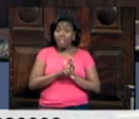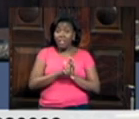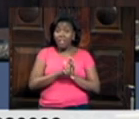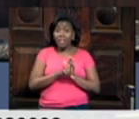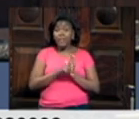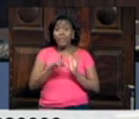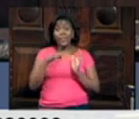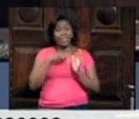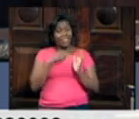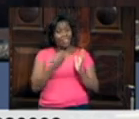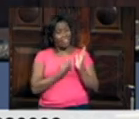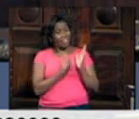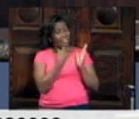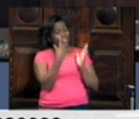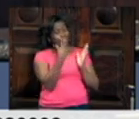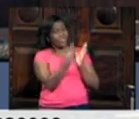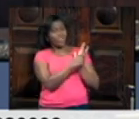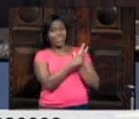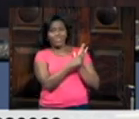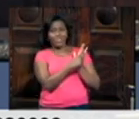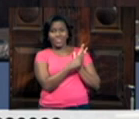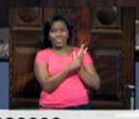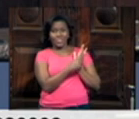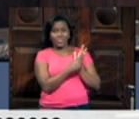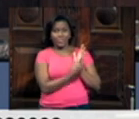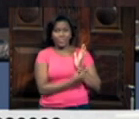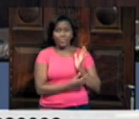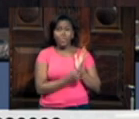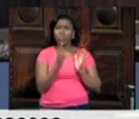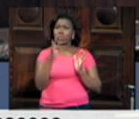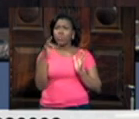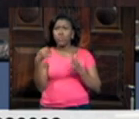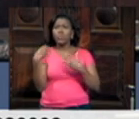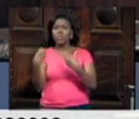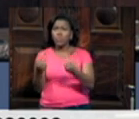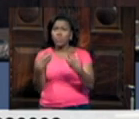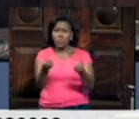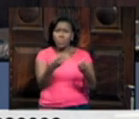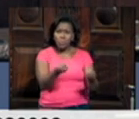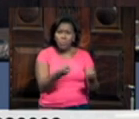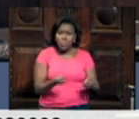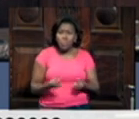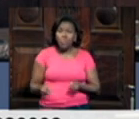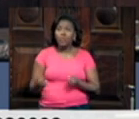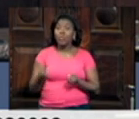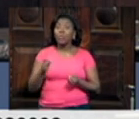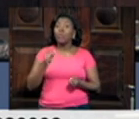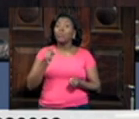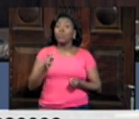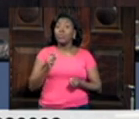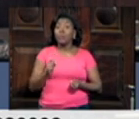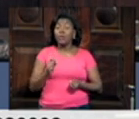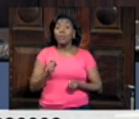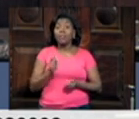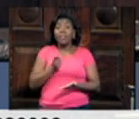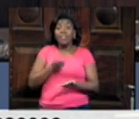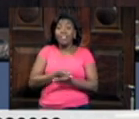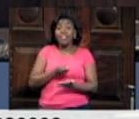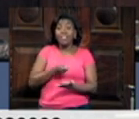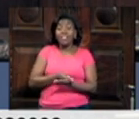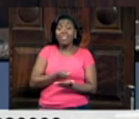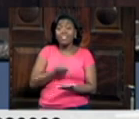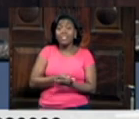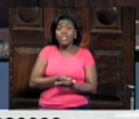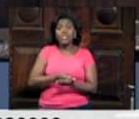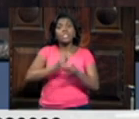um artigo acordado entre todos os membros que simplesmente exigia